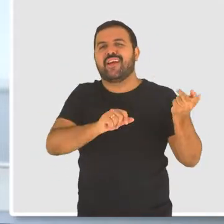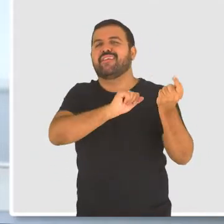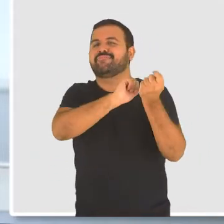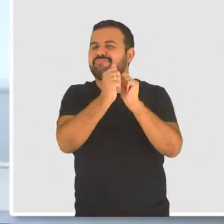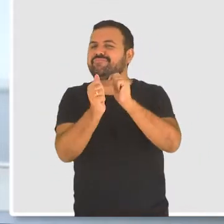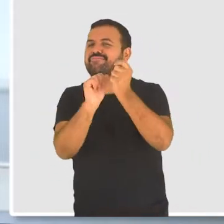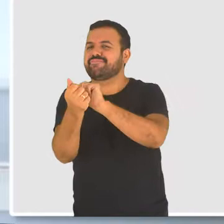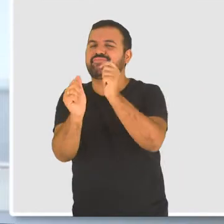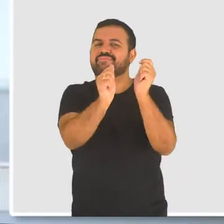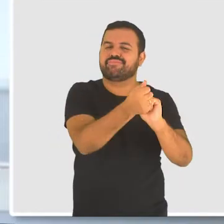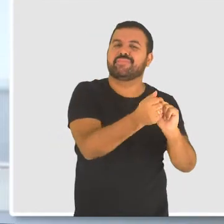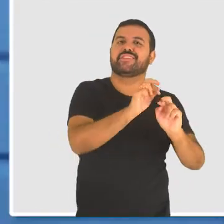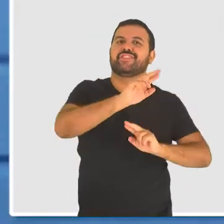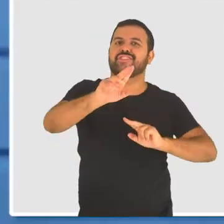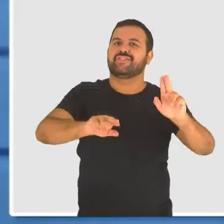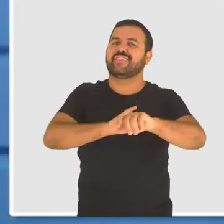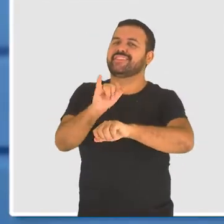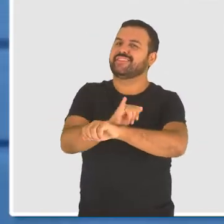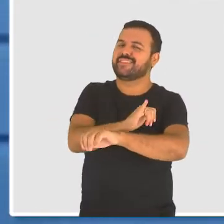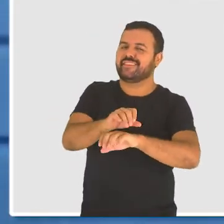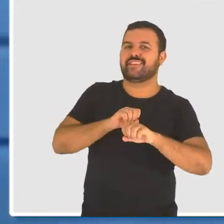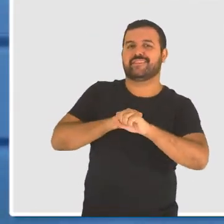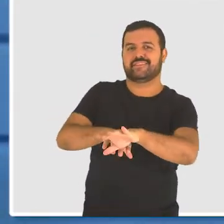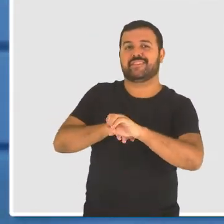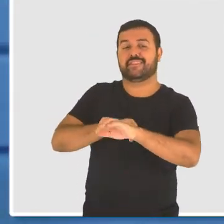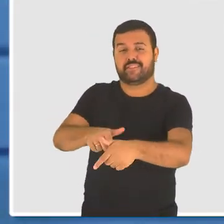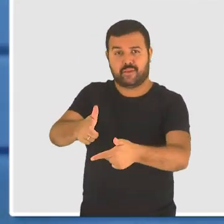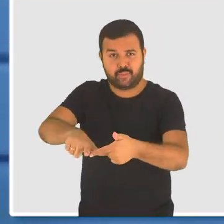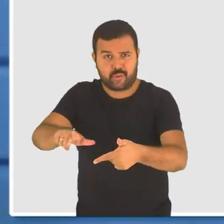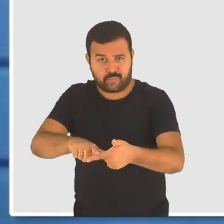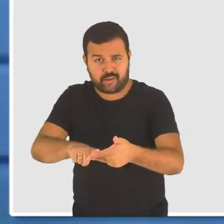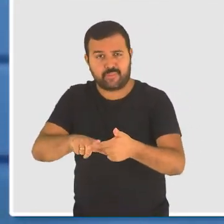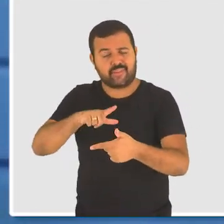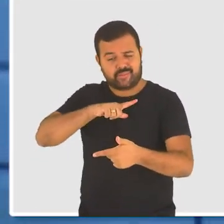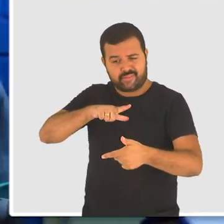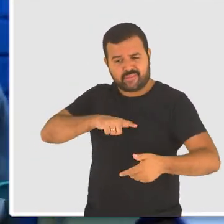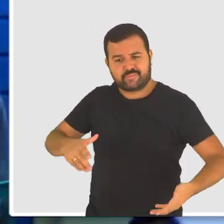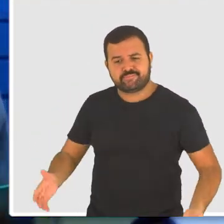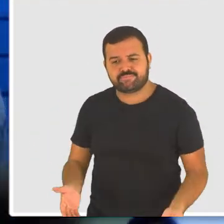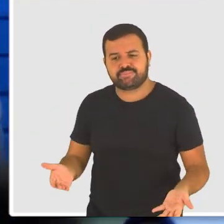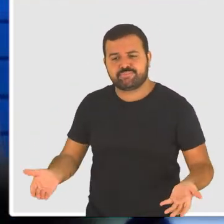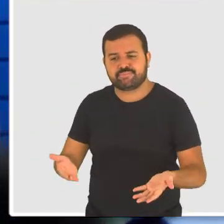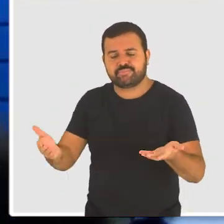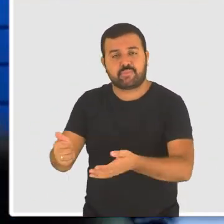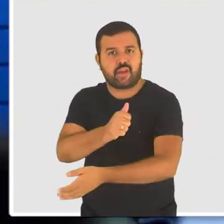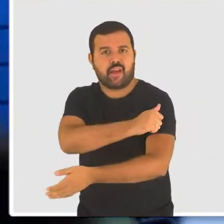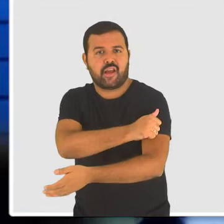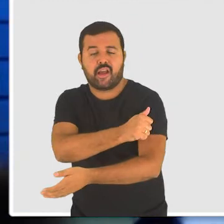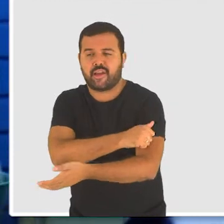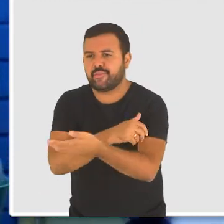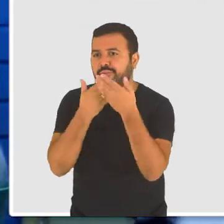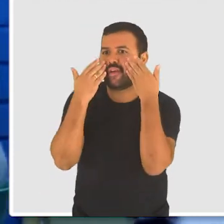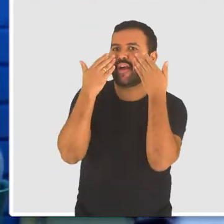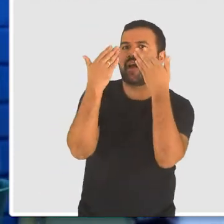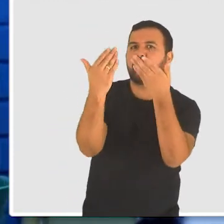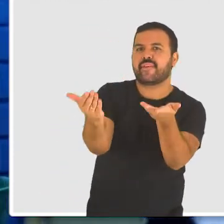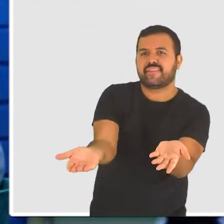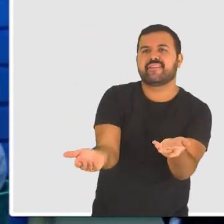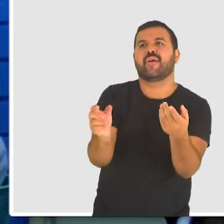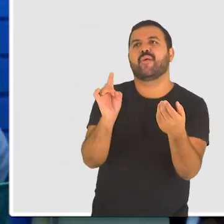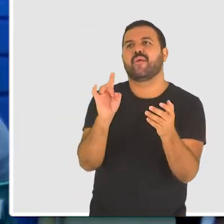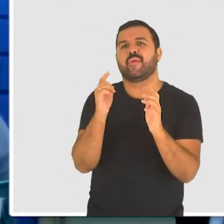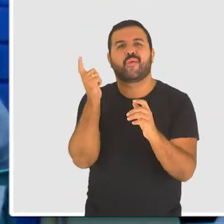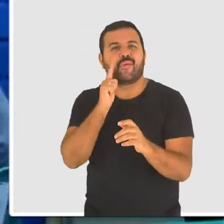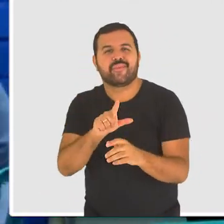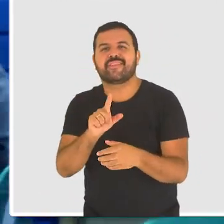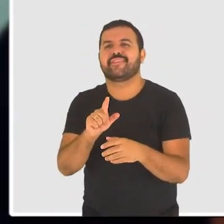de abordar o mesmo problema? Ou seja, ele estimula os alunos a apresentarem